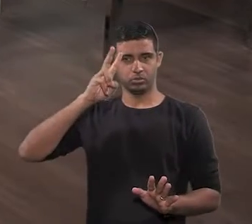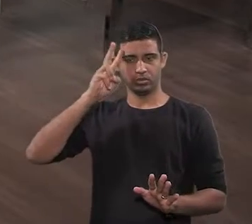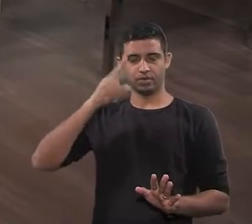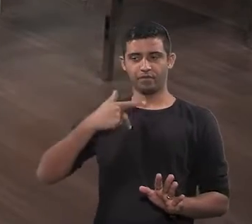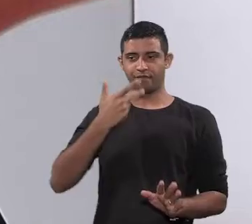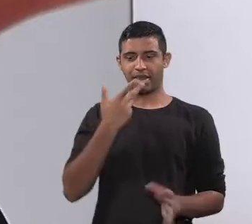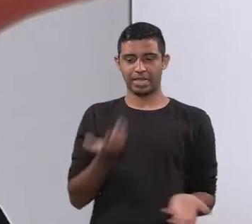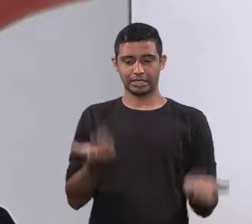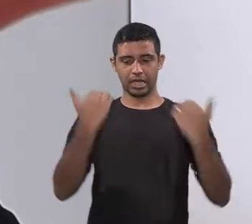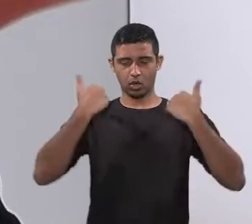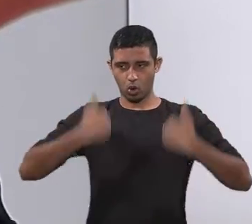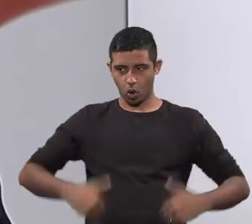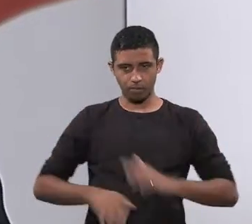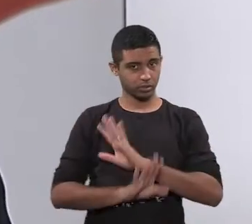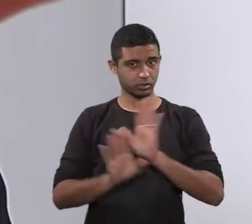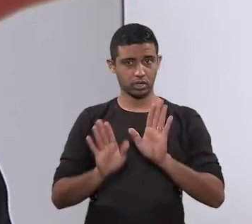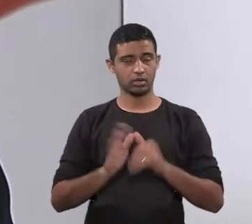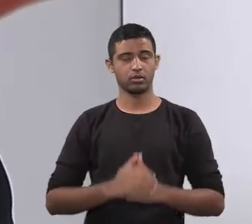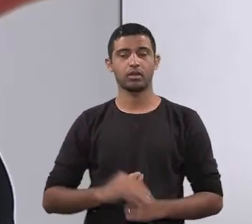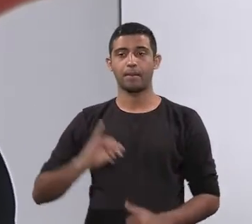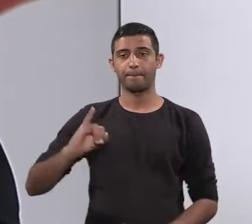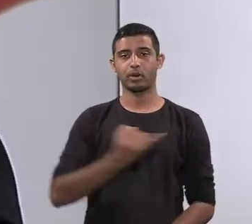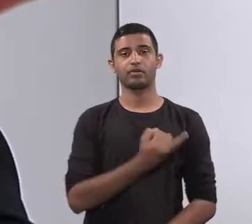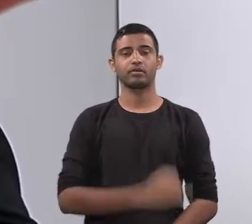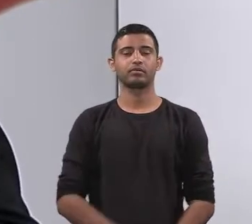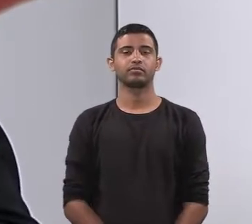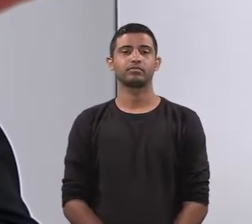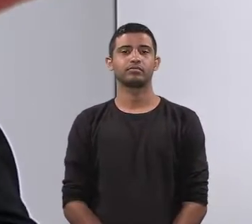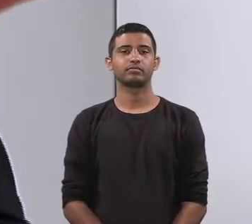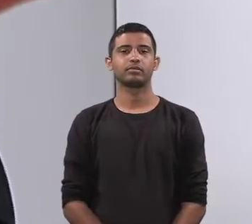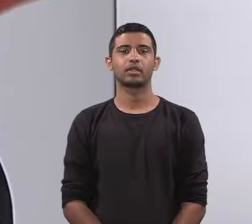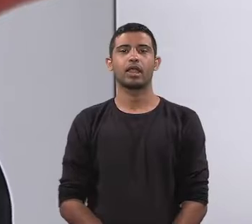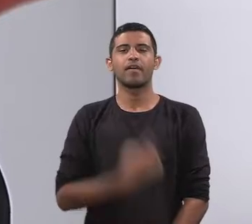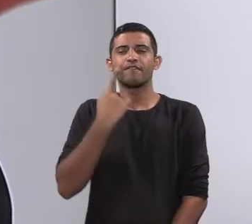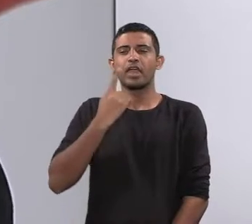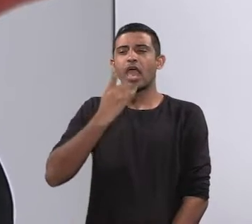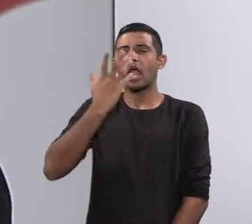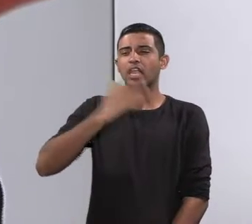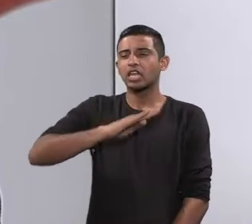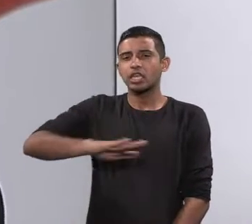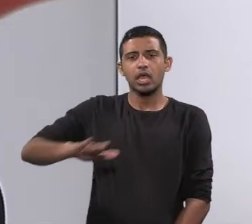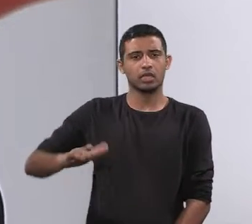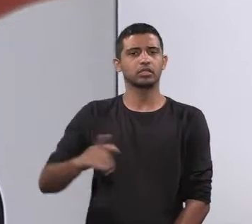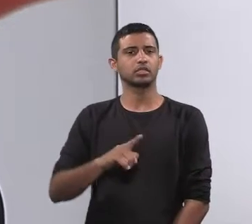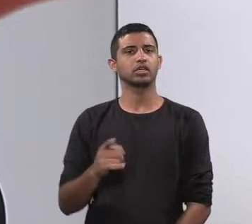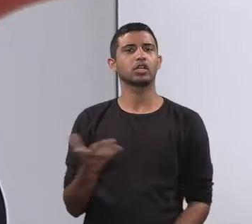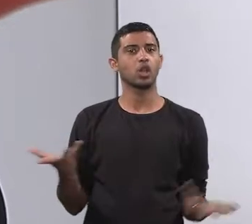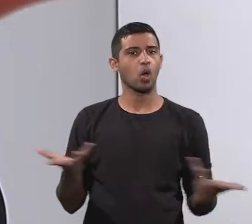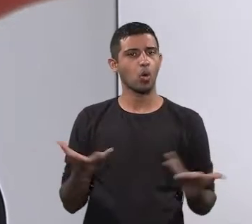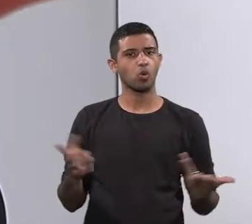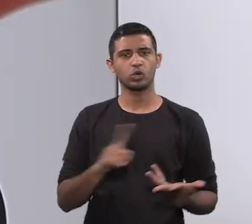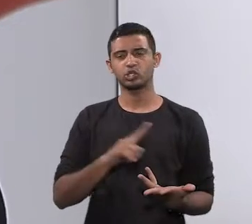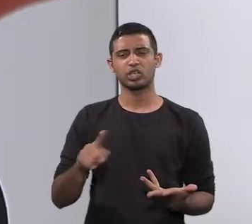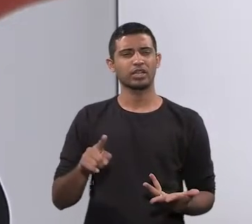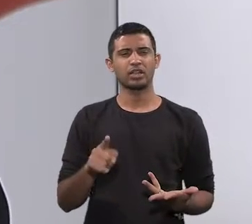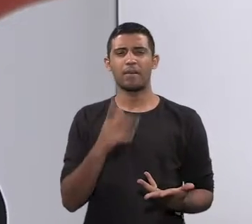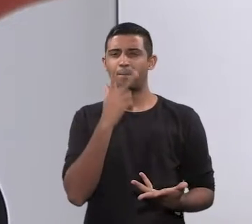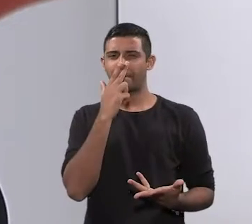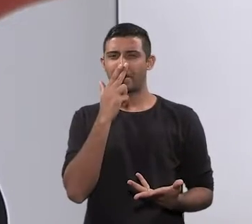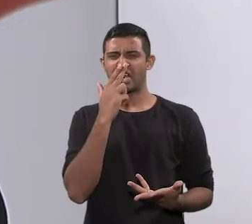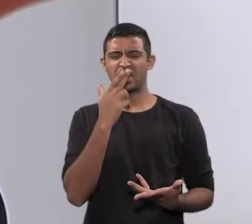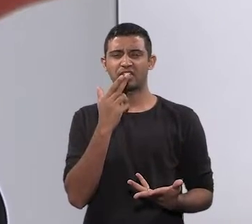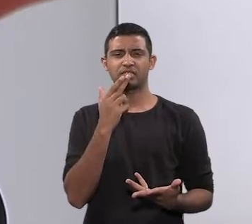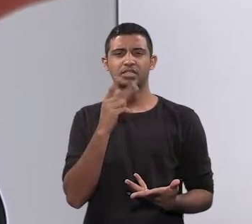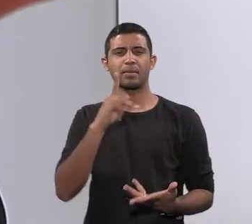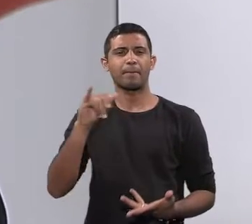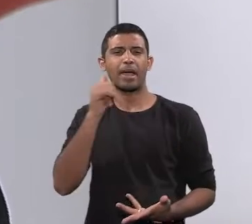vou nem falar dentro do corpo. Aproveitando, a criança, hoje em dia, ela fica muito afastada